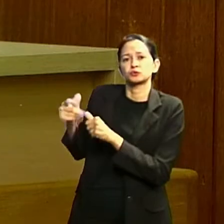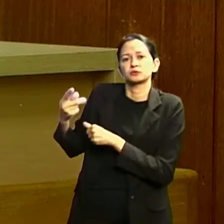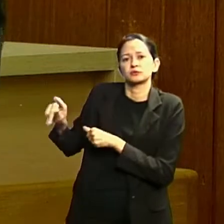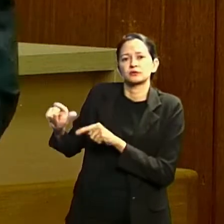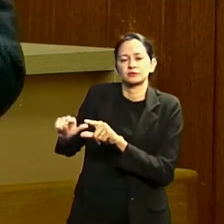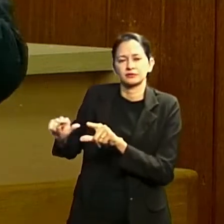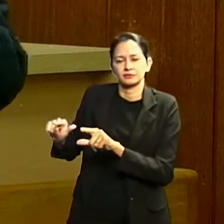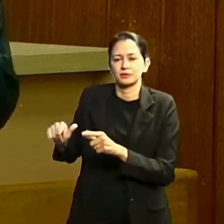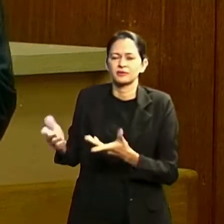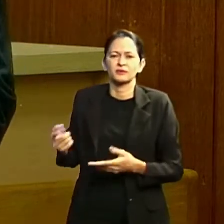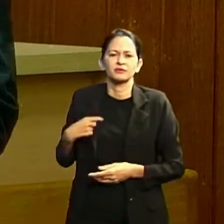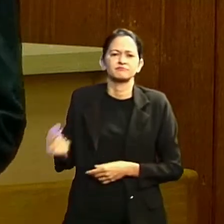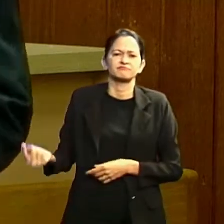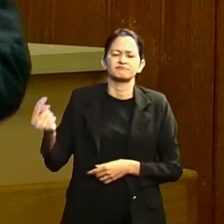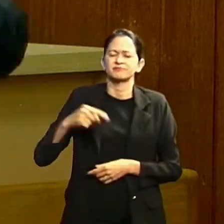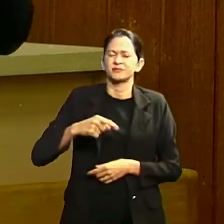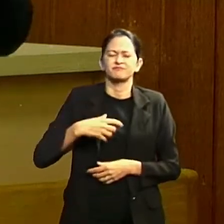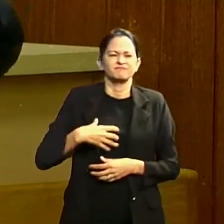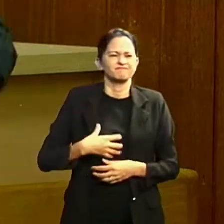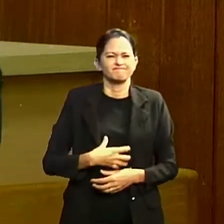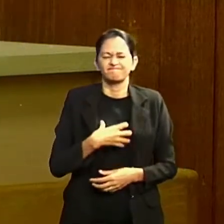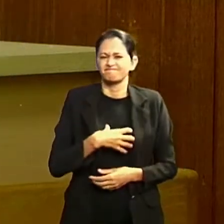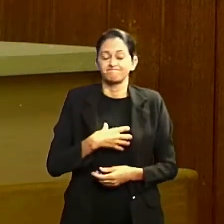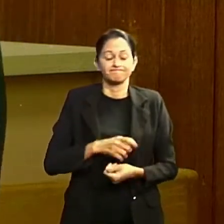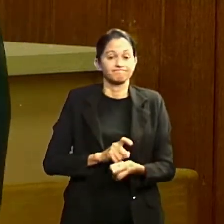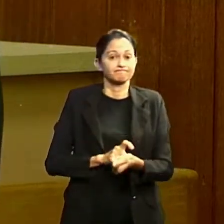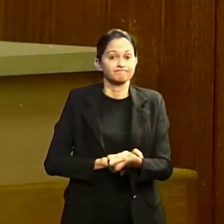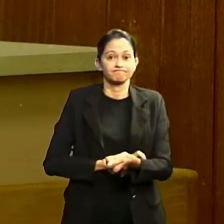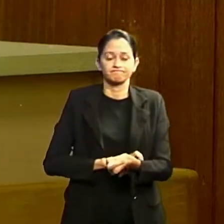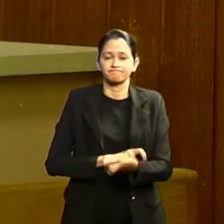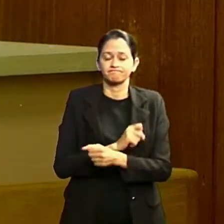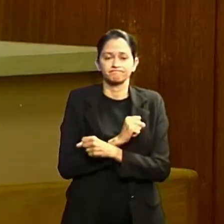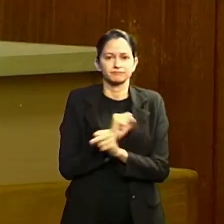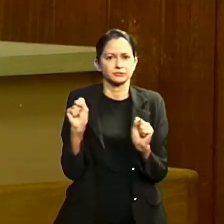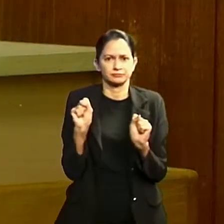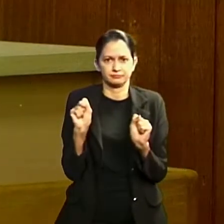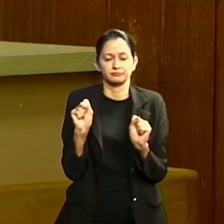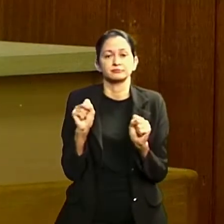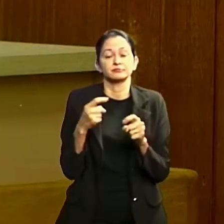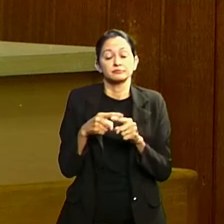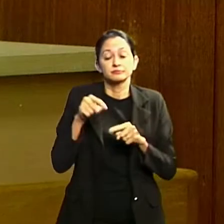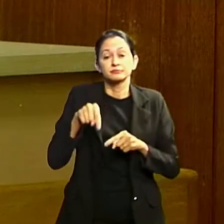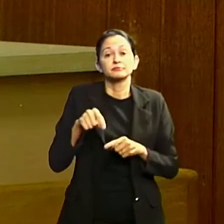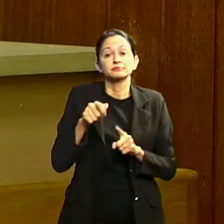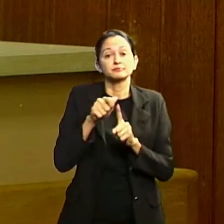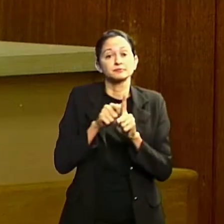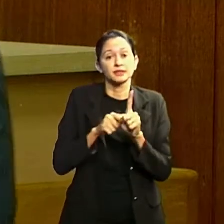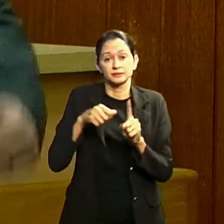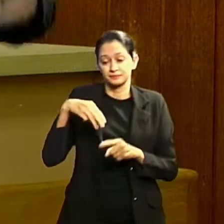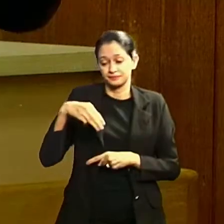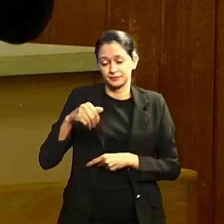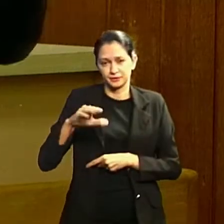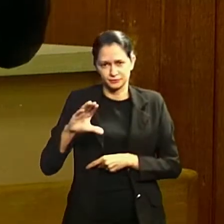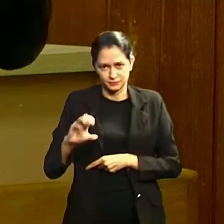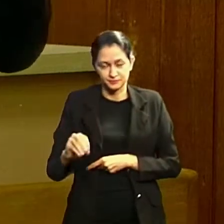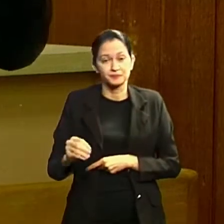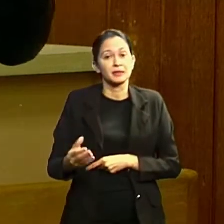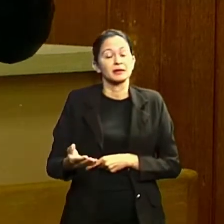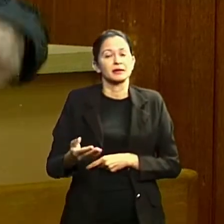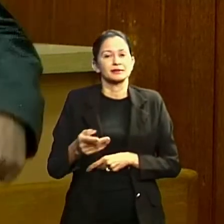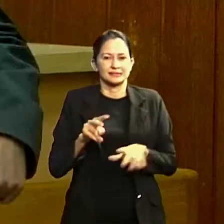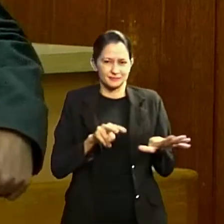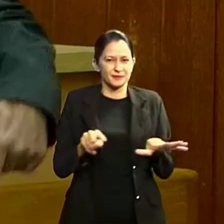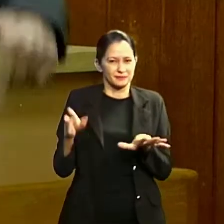aqui indignado, porque nós chegamos agora no mês de março, a prefeitura disse que a semana